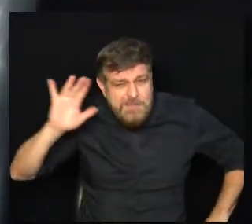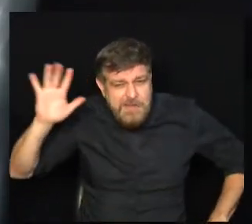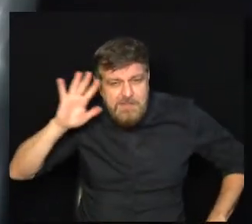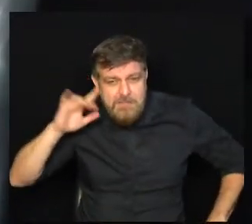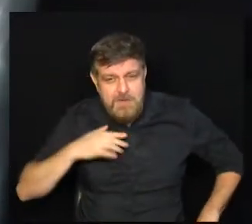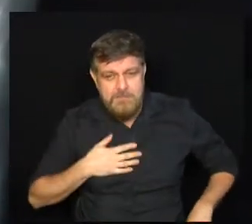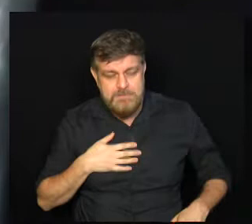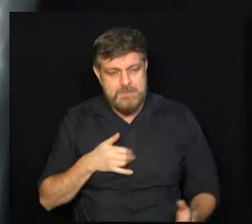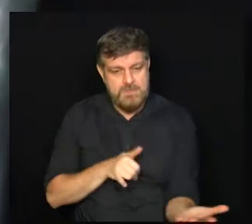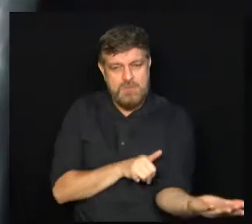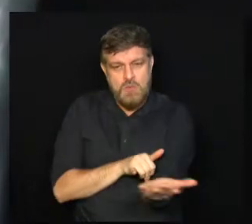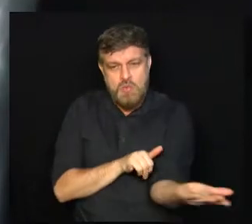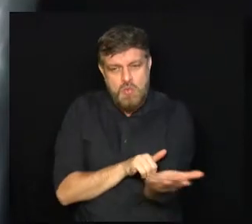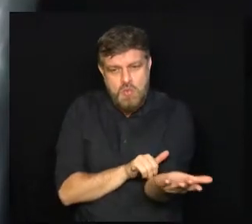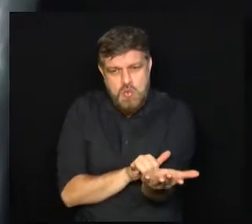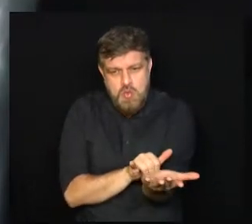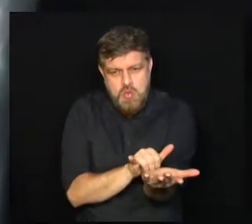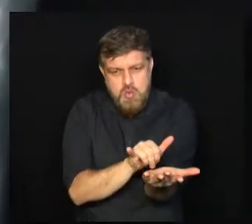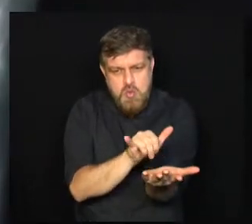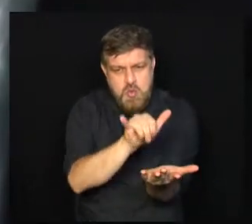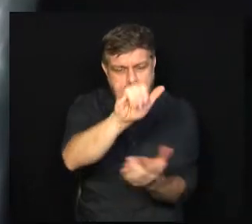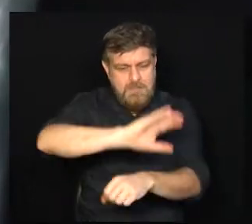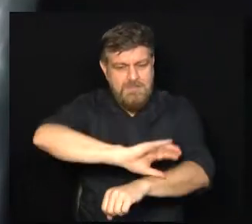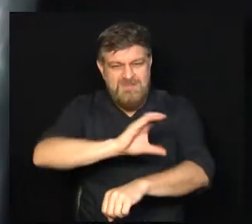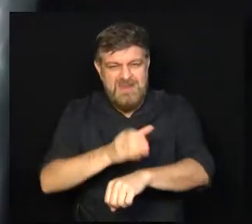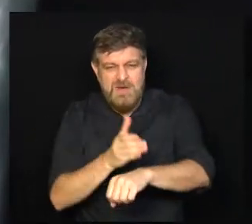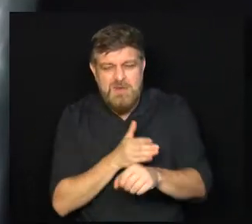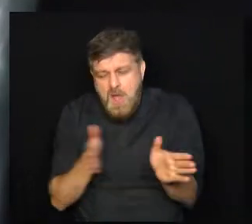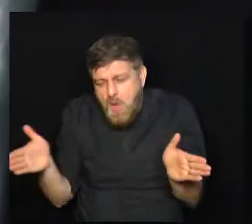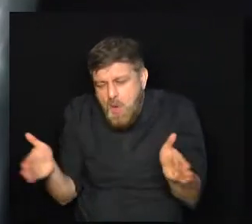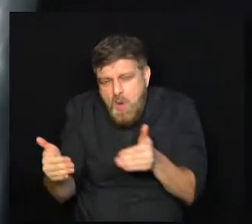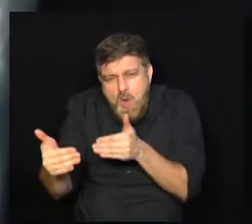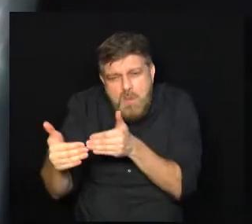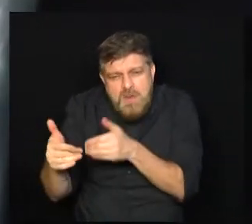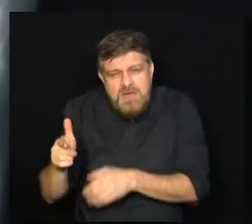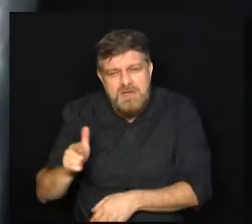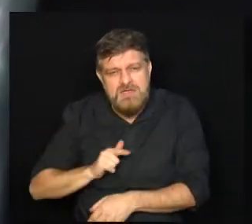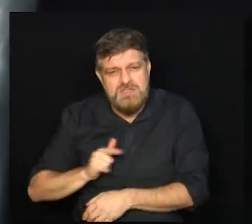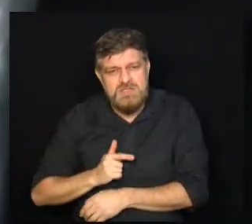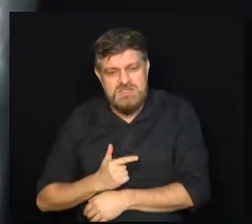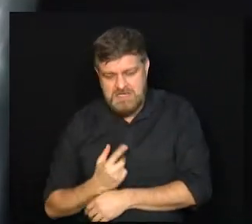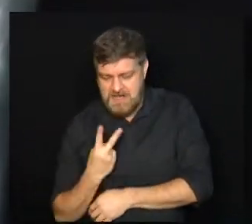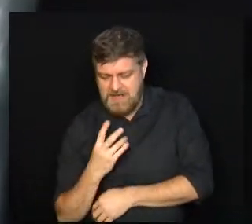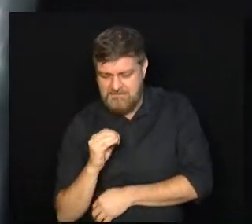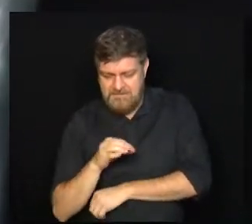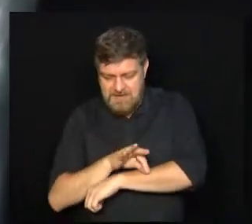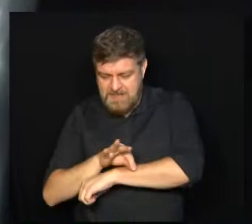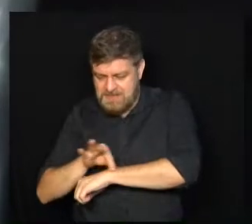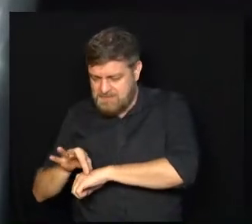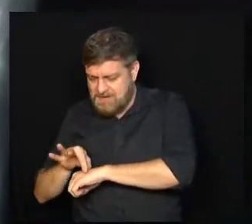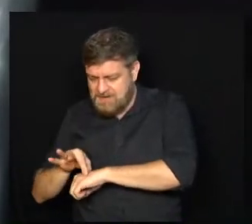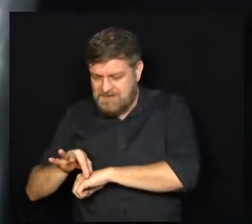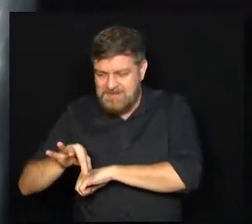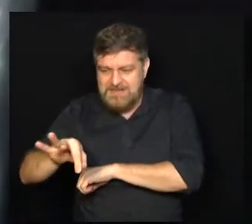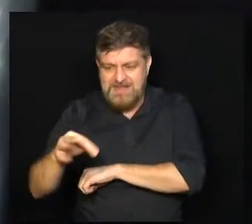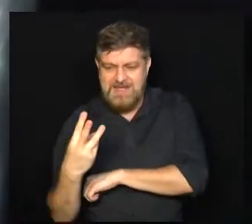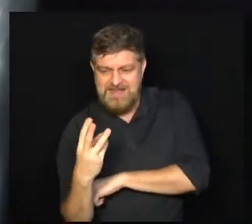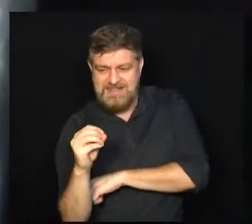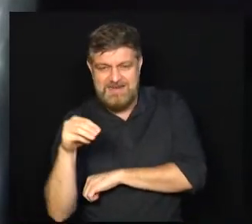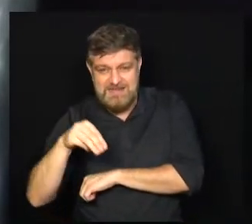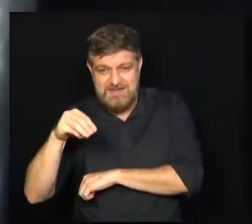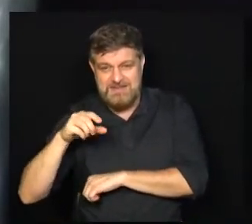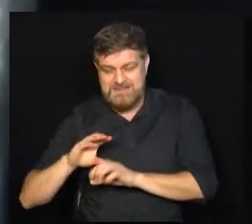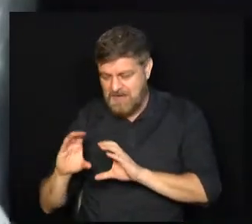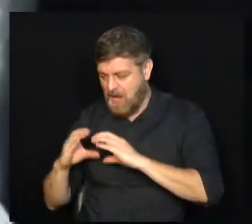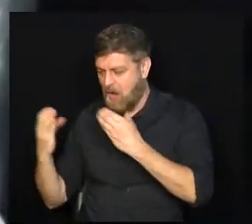Viracopos era um saguãozinho que tinha 20 por 30, né? As companhias aéreas ficavam uma